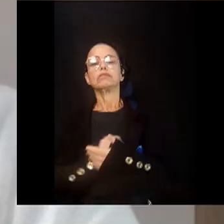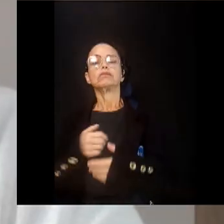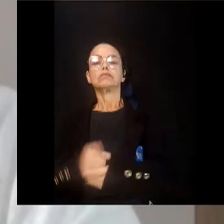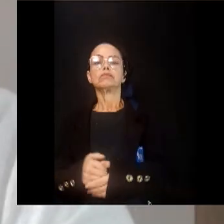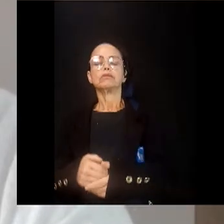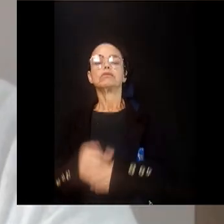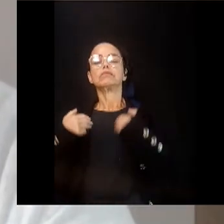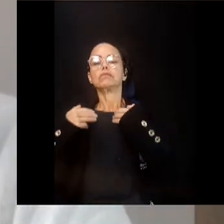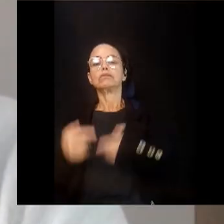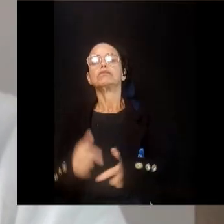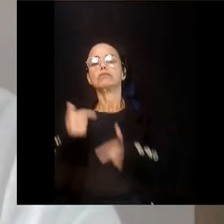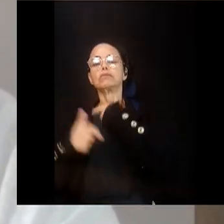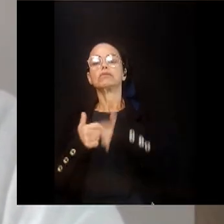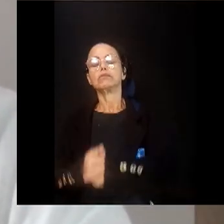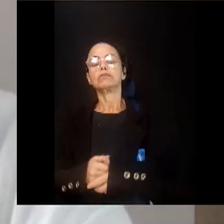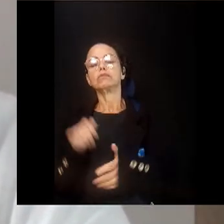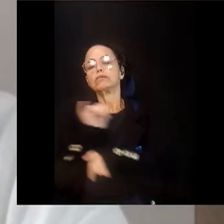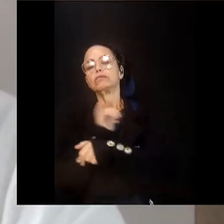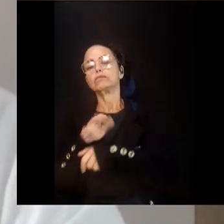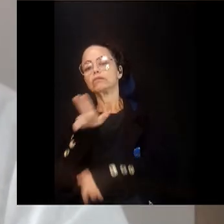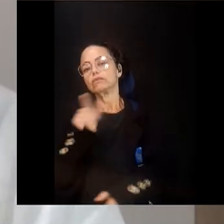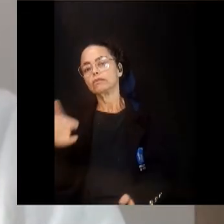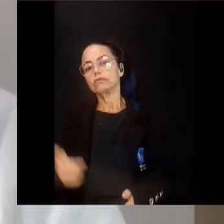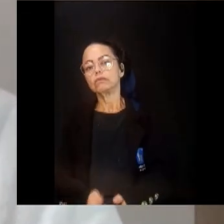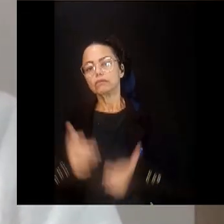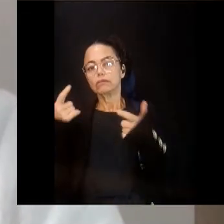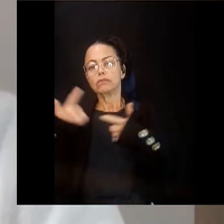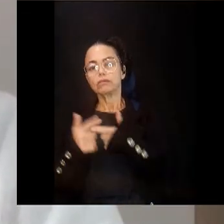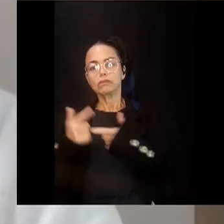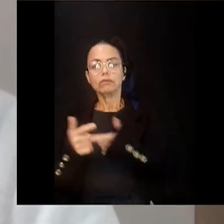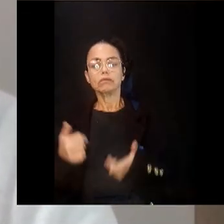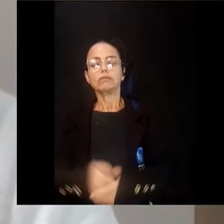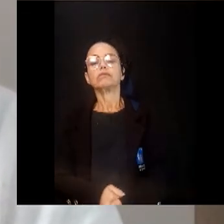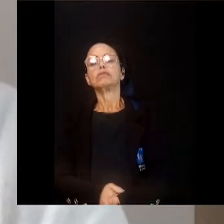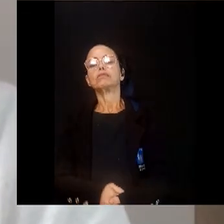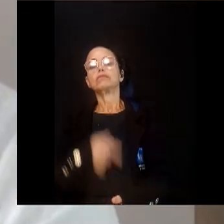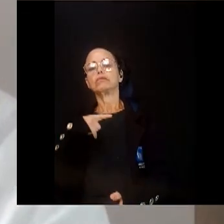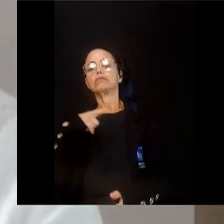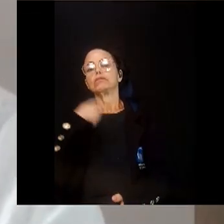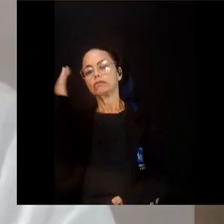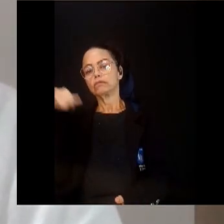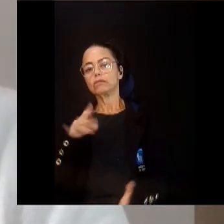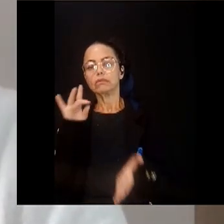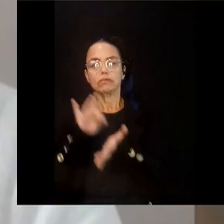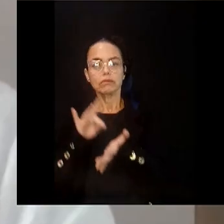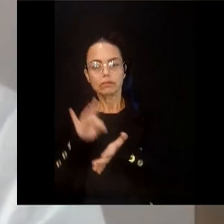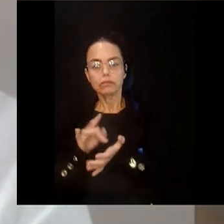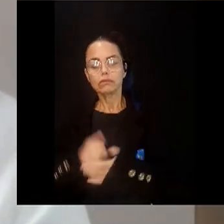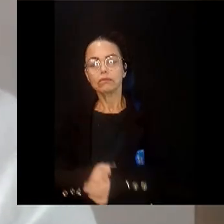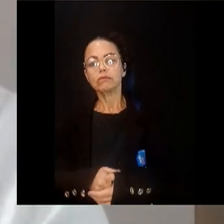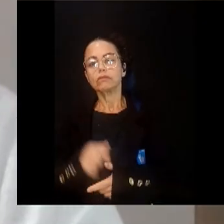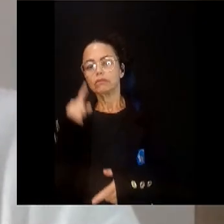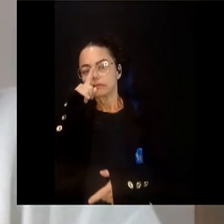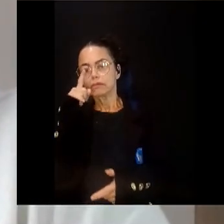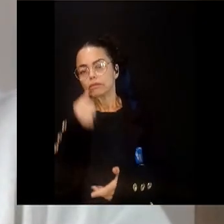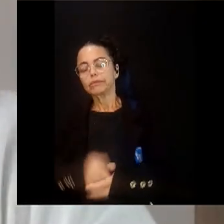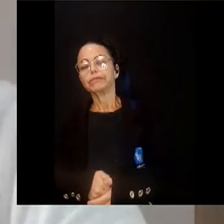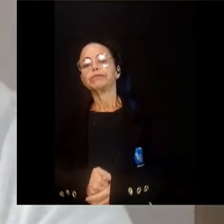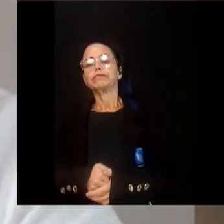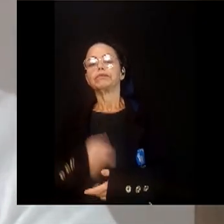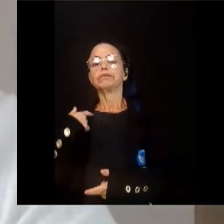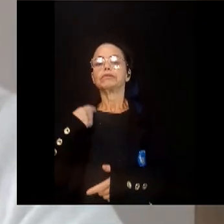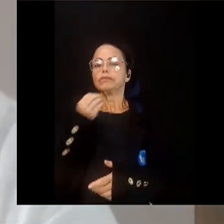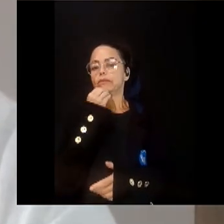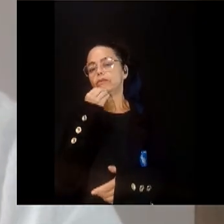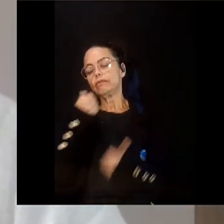qual metodologia utilizar, porque, no final das contas, quem deveria saber exatamente os riscos da minha operação e as oportunidades sou eu quem estou